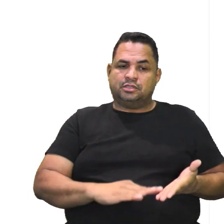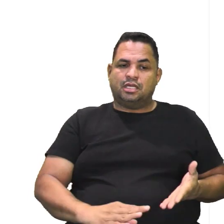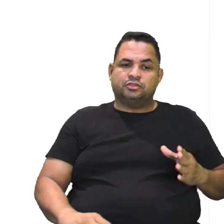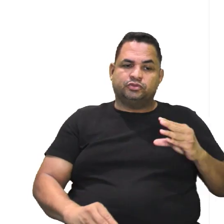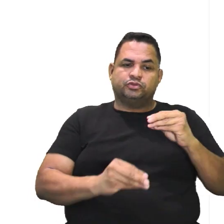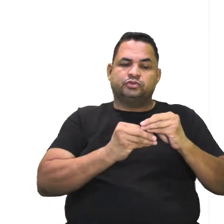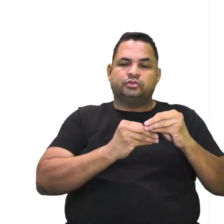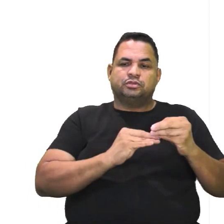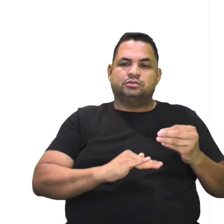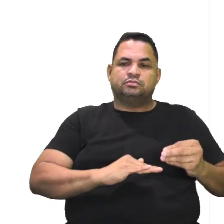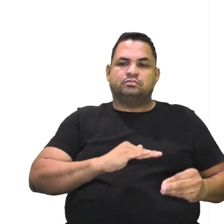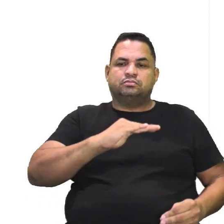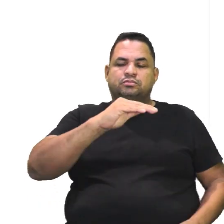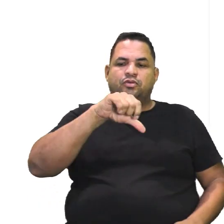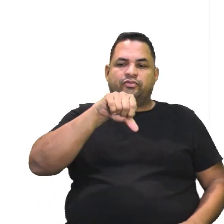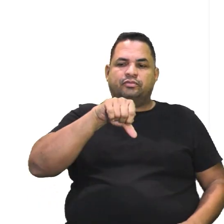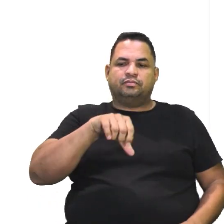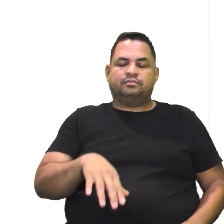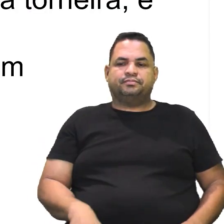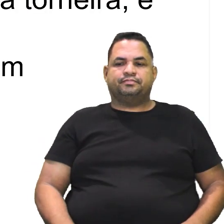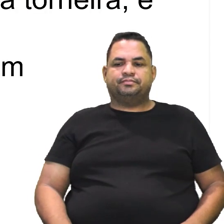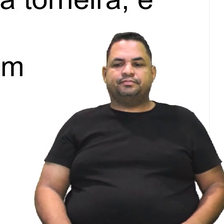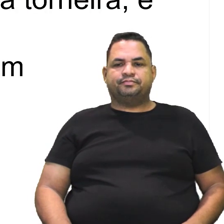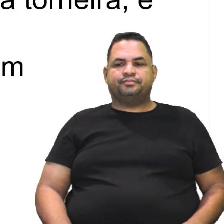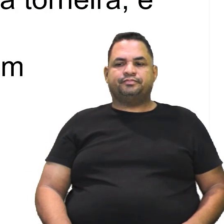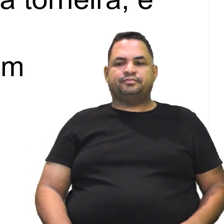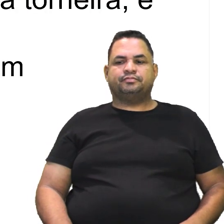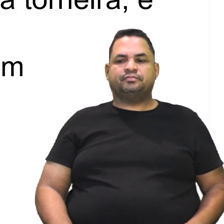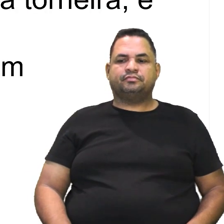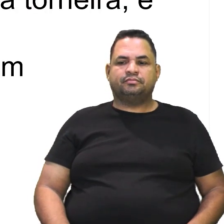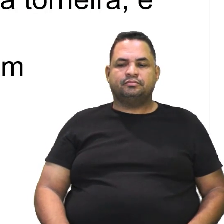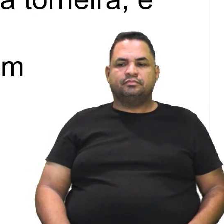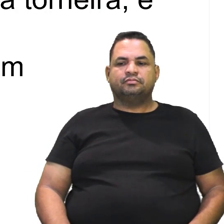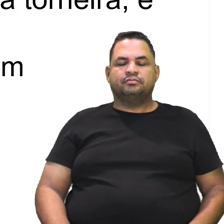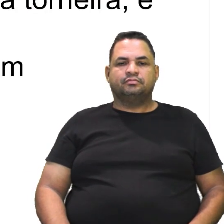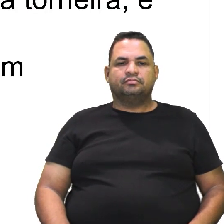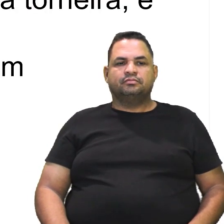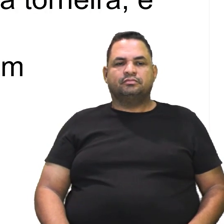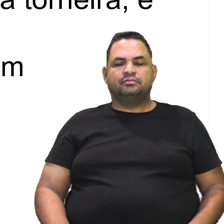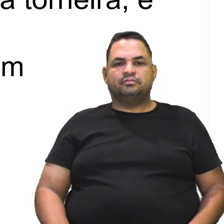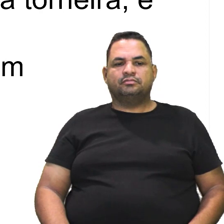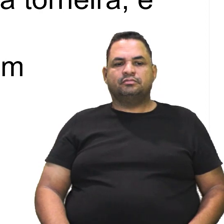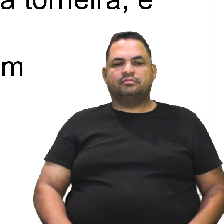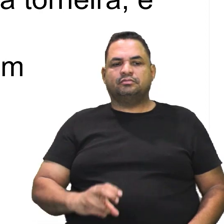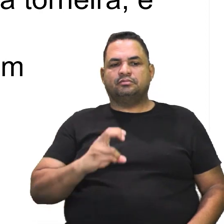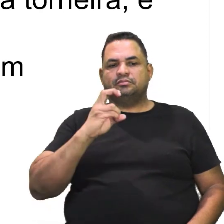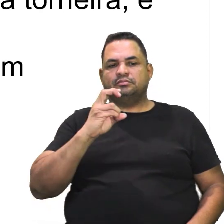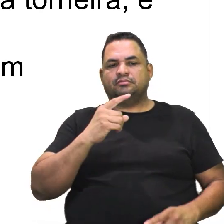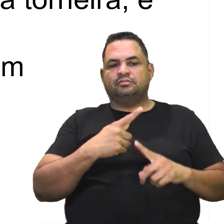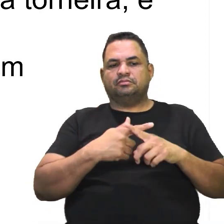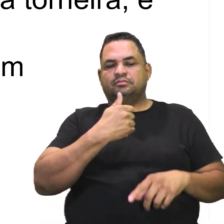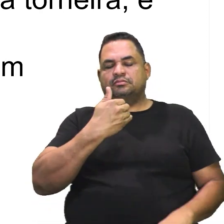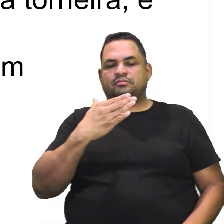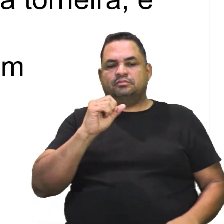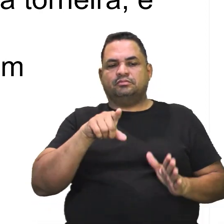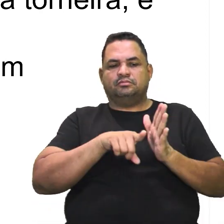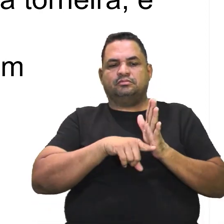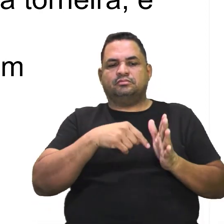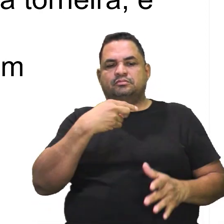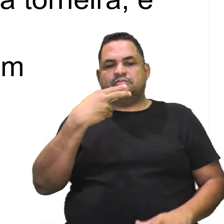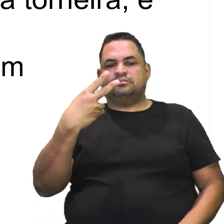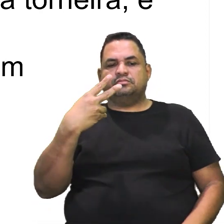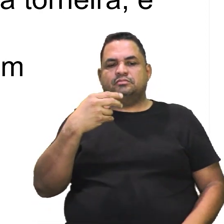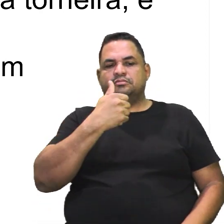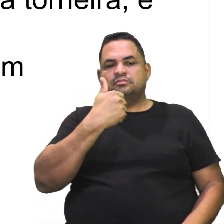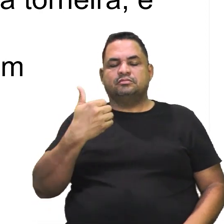né? Beleza, né? E aquele 5 vezes 10 na menos 2, tem como a gente melhorar ele? 10 a menos 2 não é